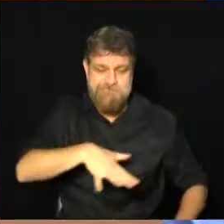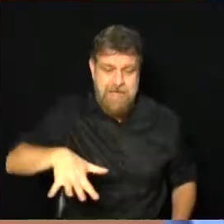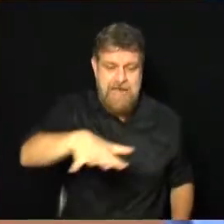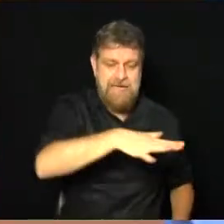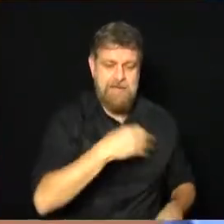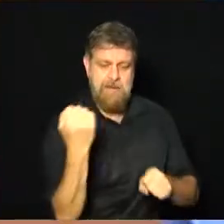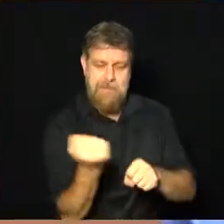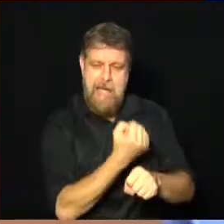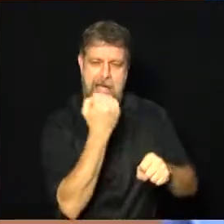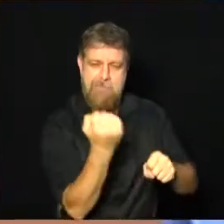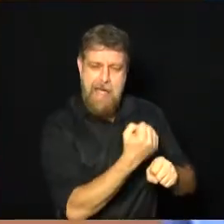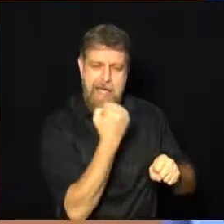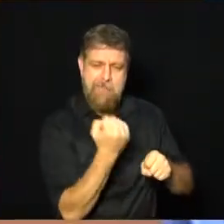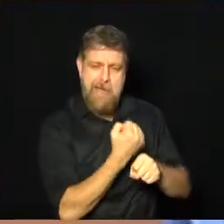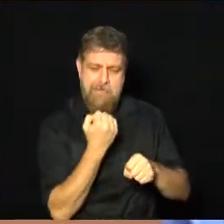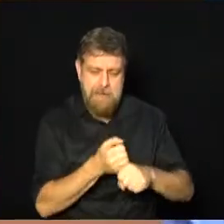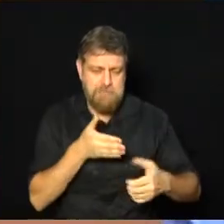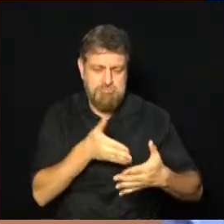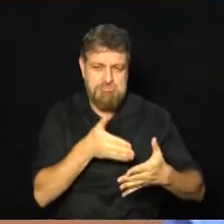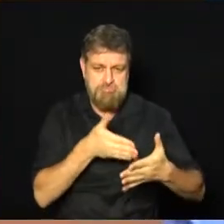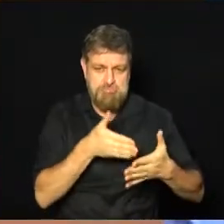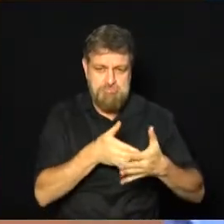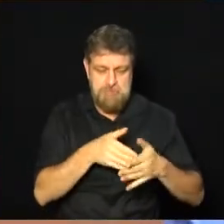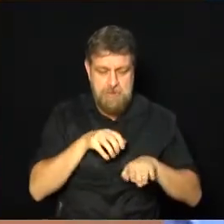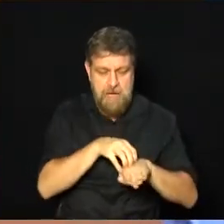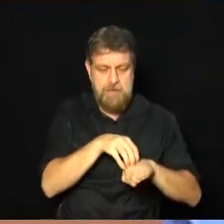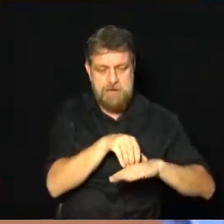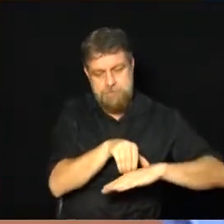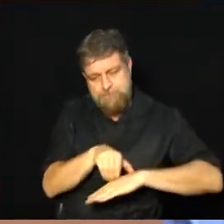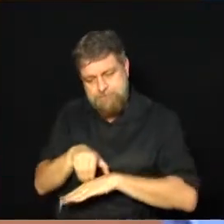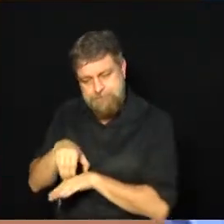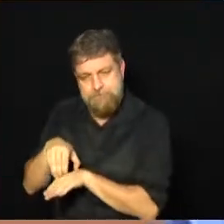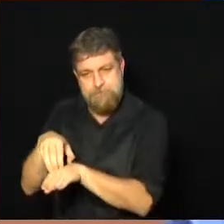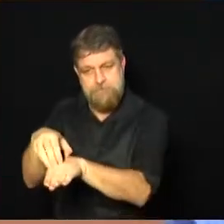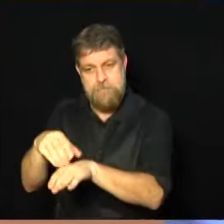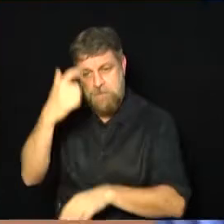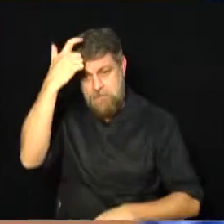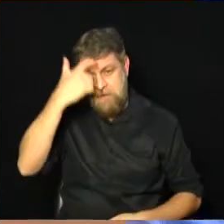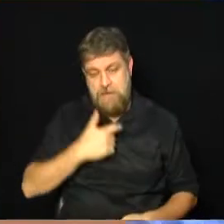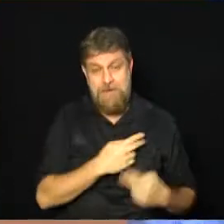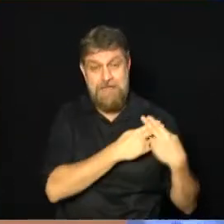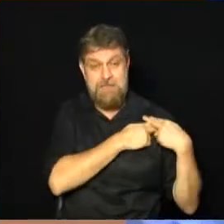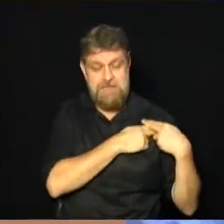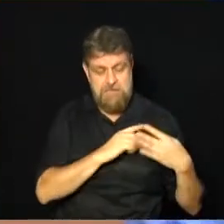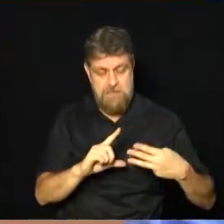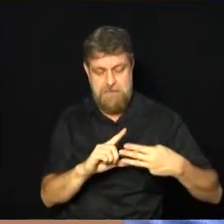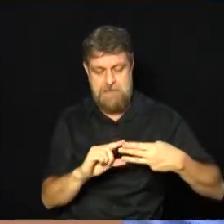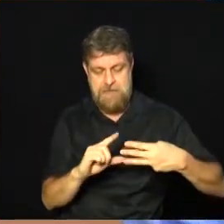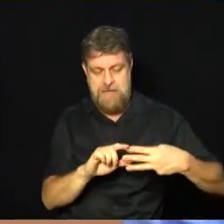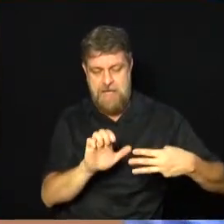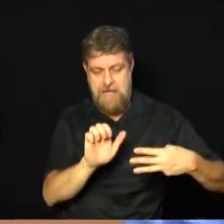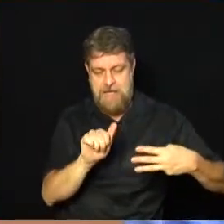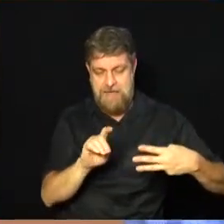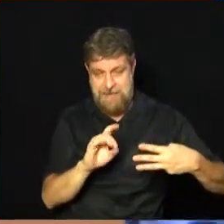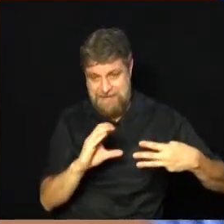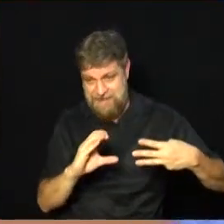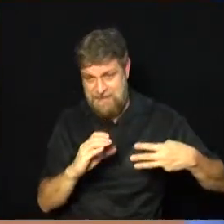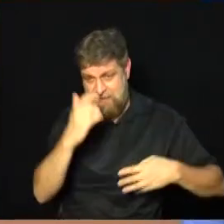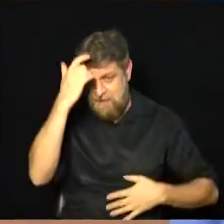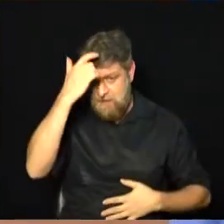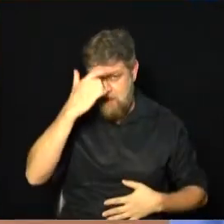E fizemos isso, eu estava à frente da INDEC, o que ajudou muito, porque talvez se essa